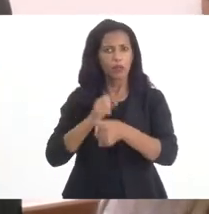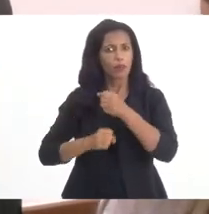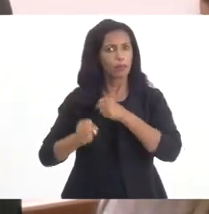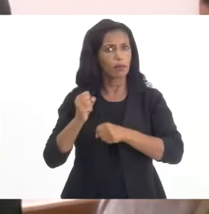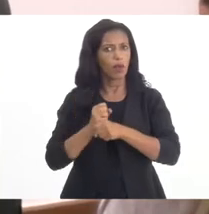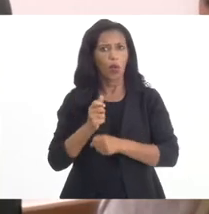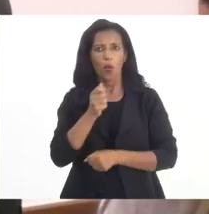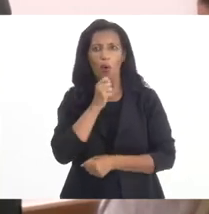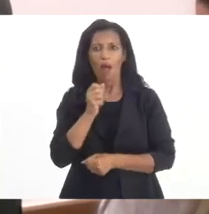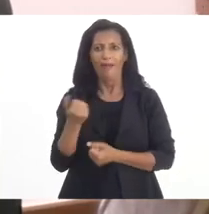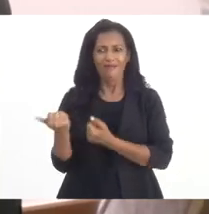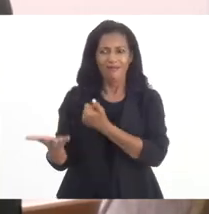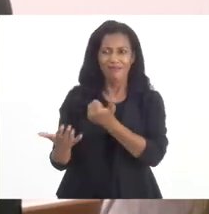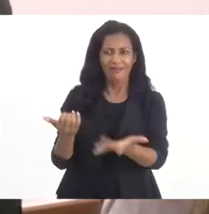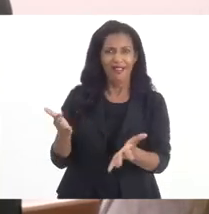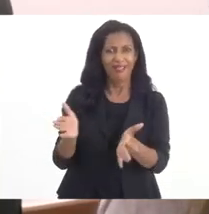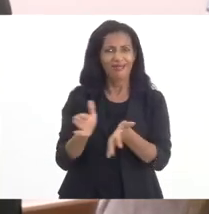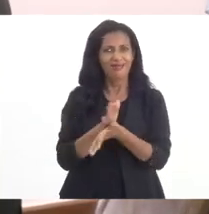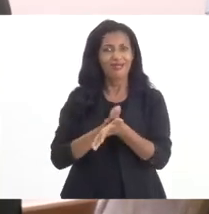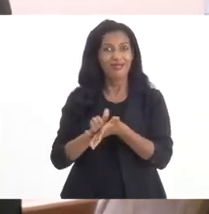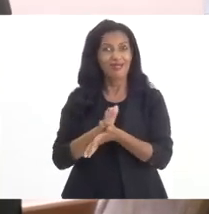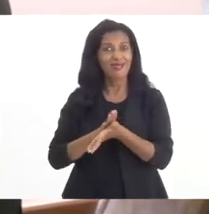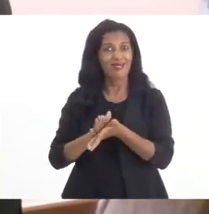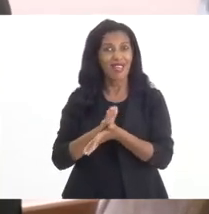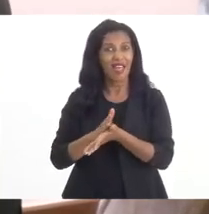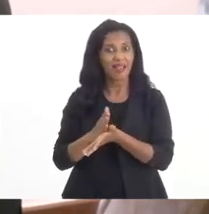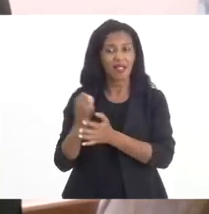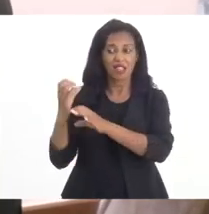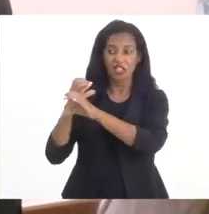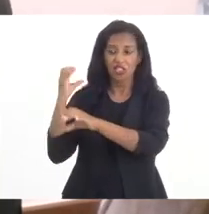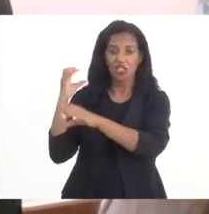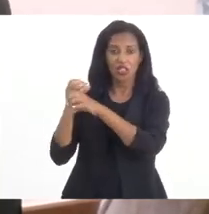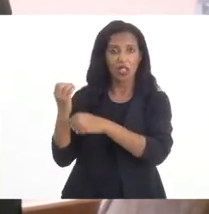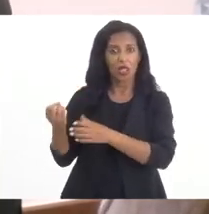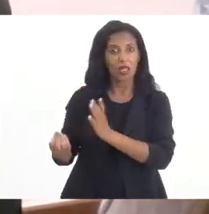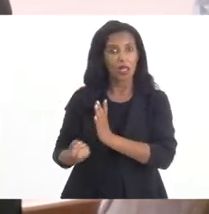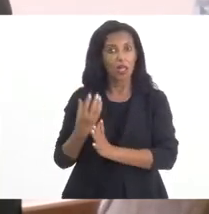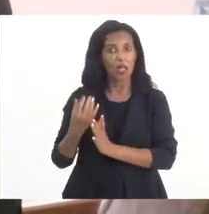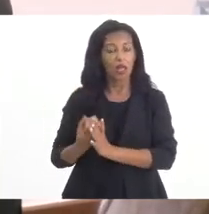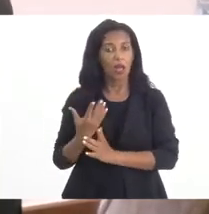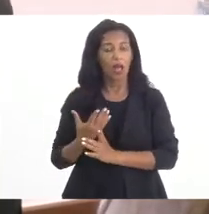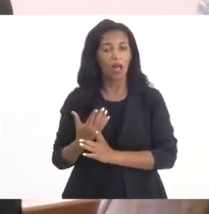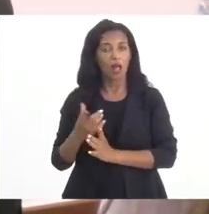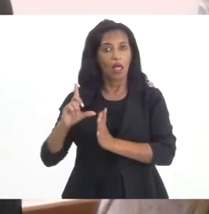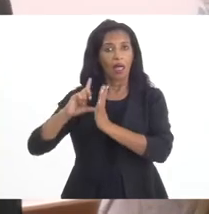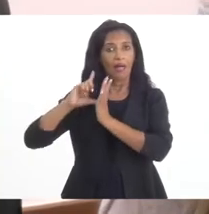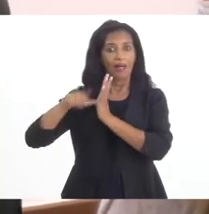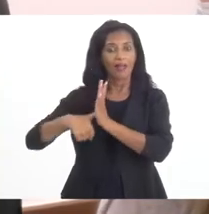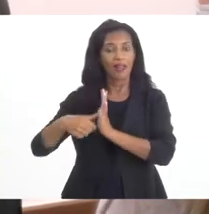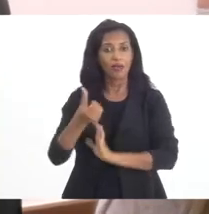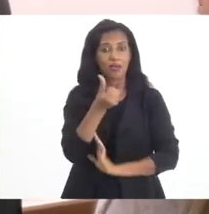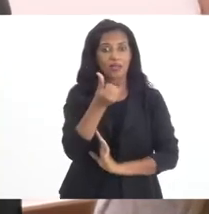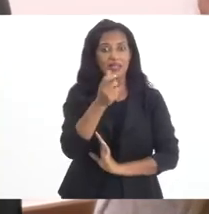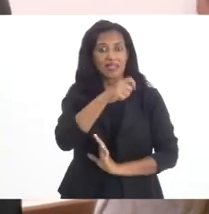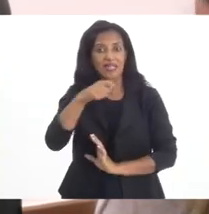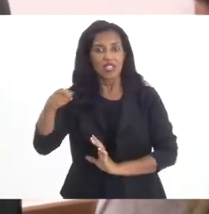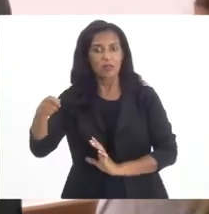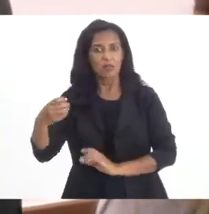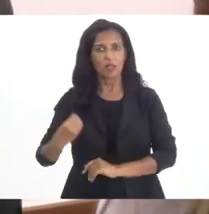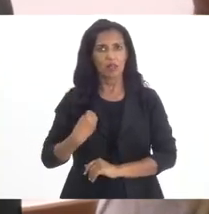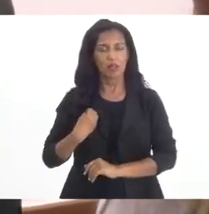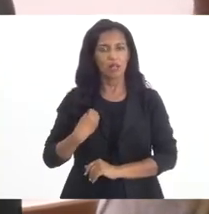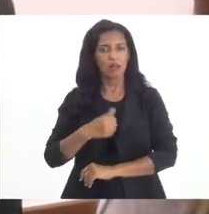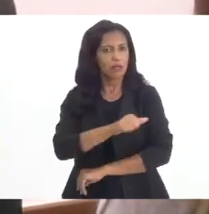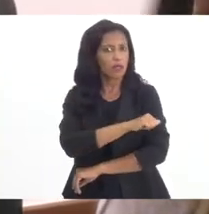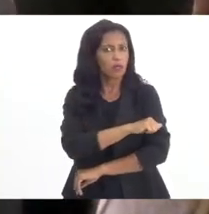nenhuma disciplina ofertada do quinto período de engenharia de produção. Isso é atraso de um período, são 6 meses da vida de um aluno.